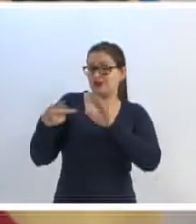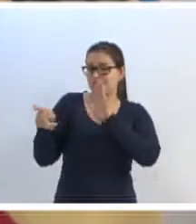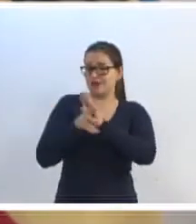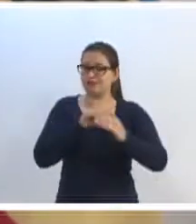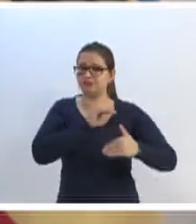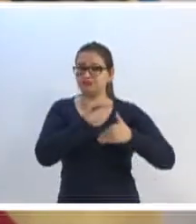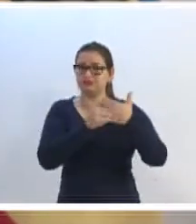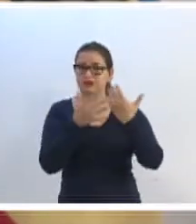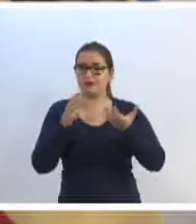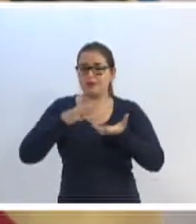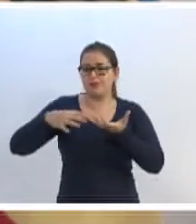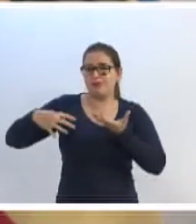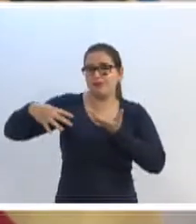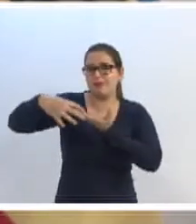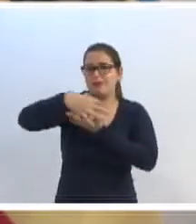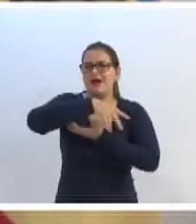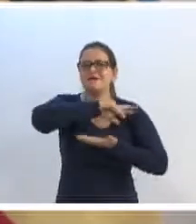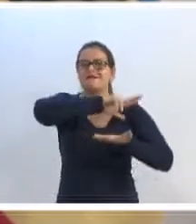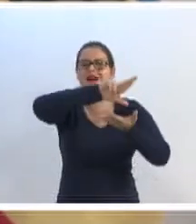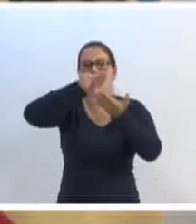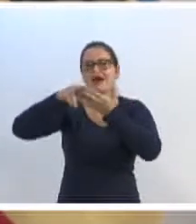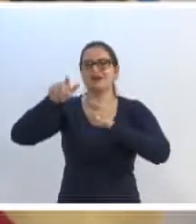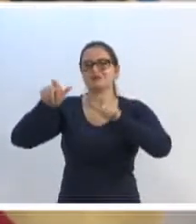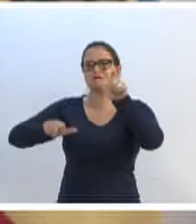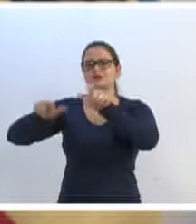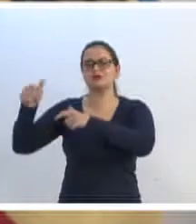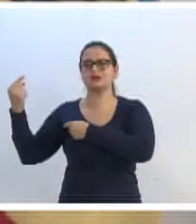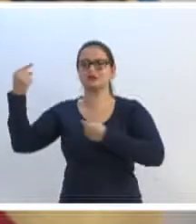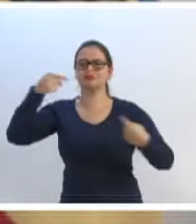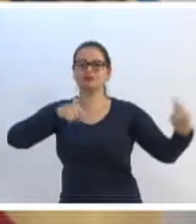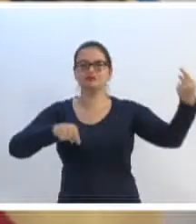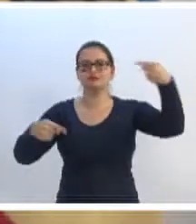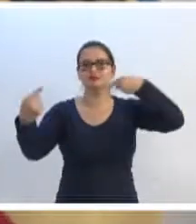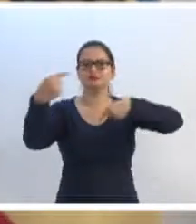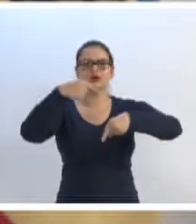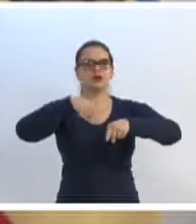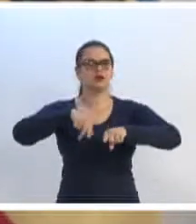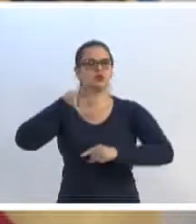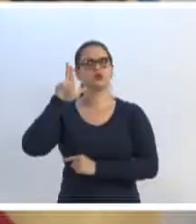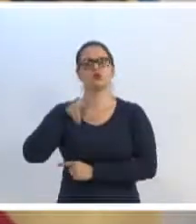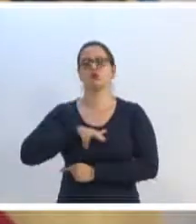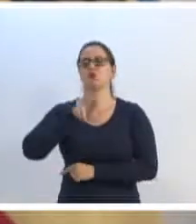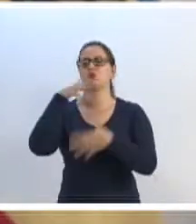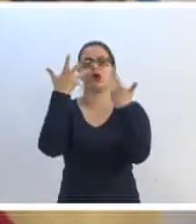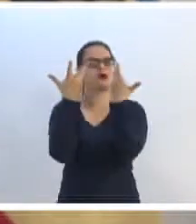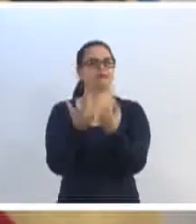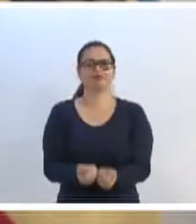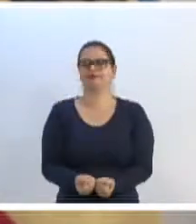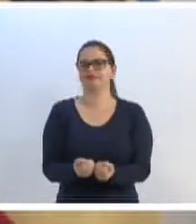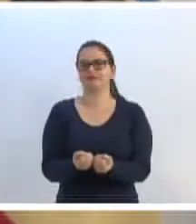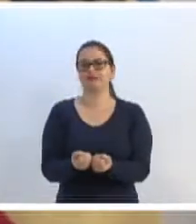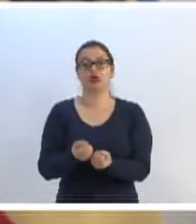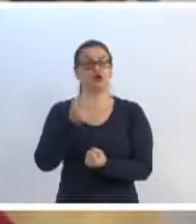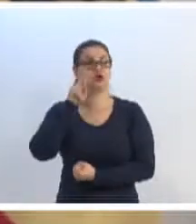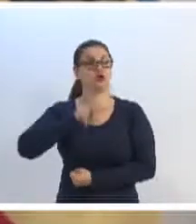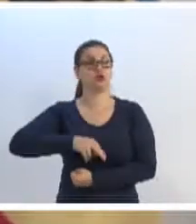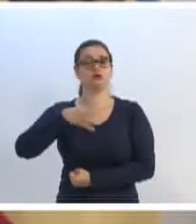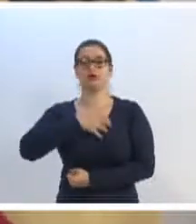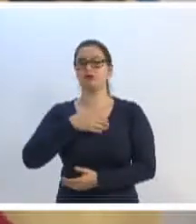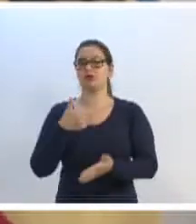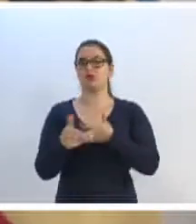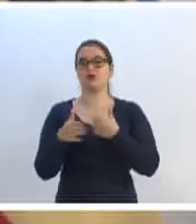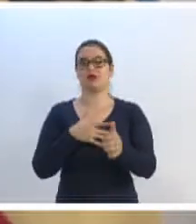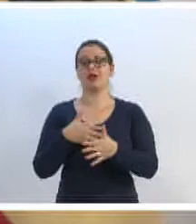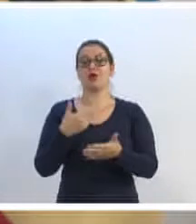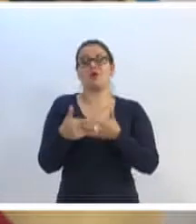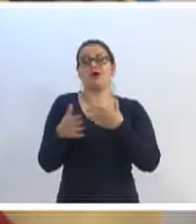processo de colonização, veio de várias pessoas que vieram de fora. Então, nós não aceitaremos, e não aceitaremos de forma alguma, qualquer